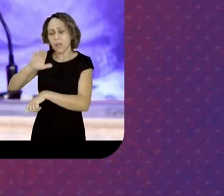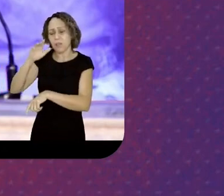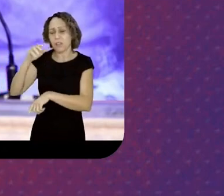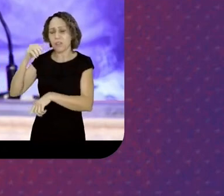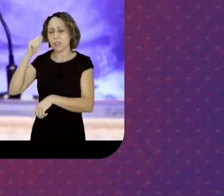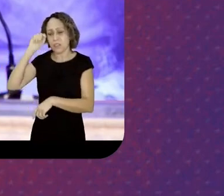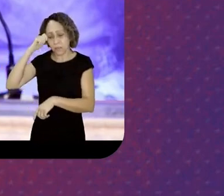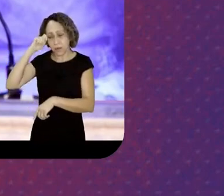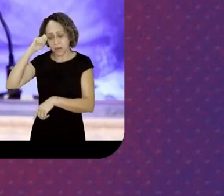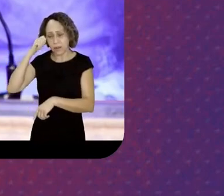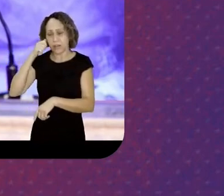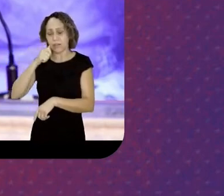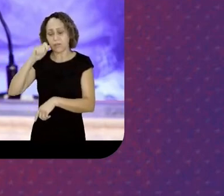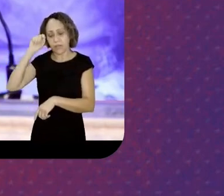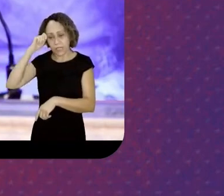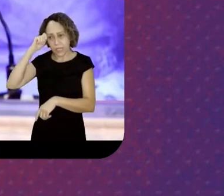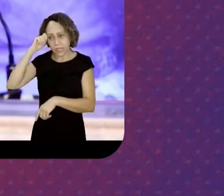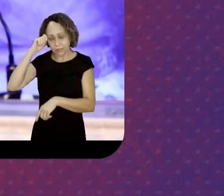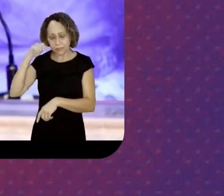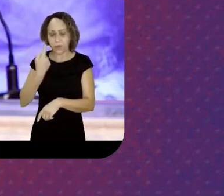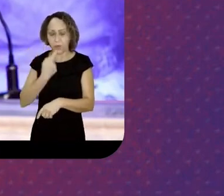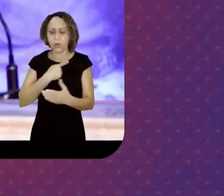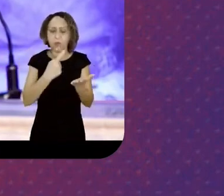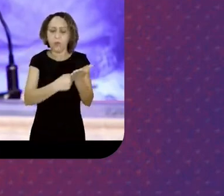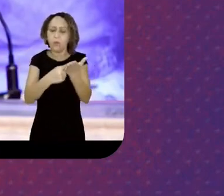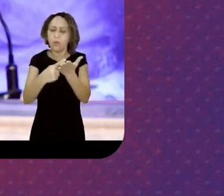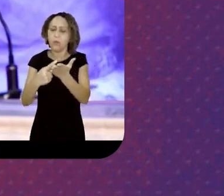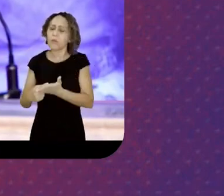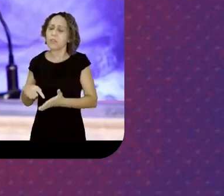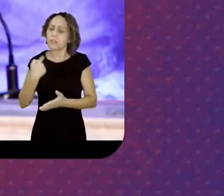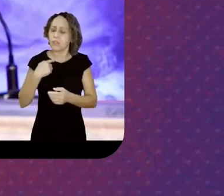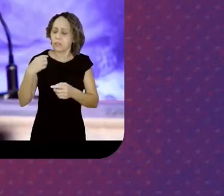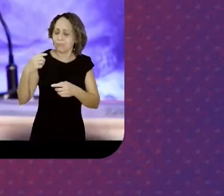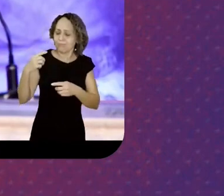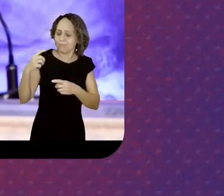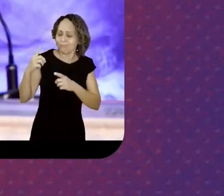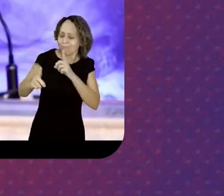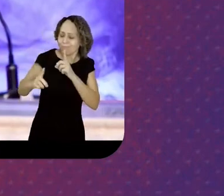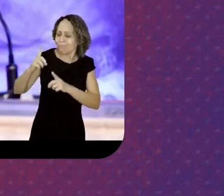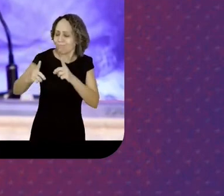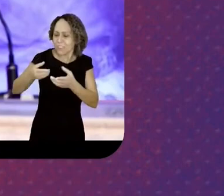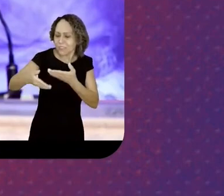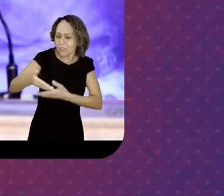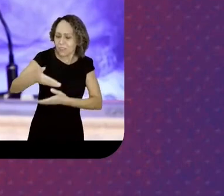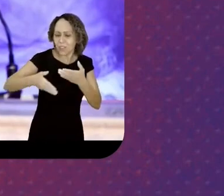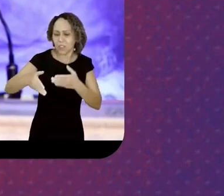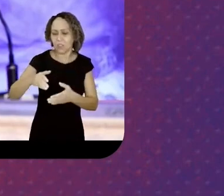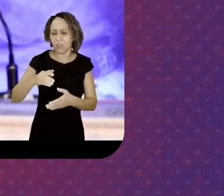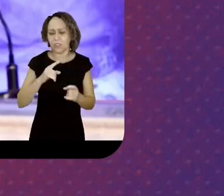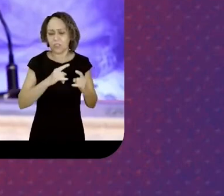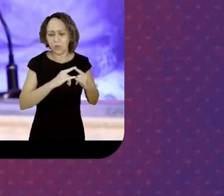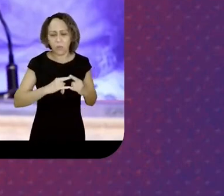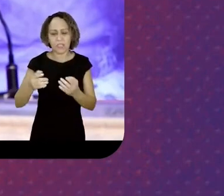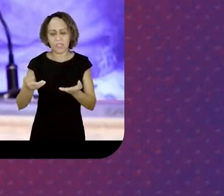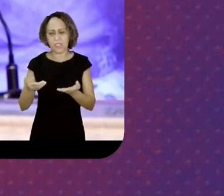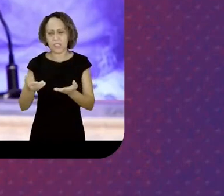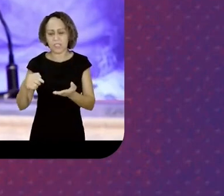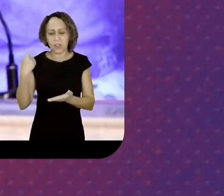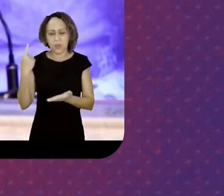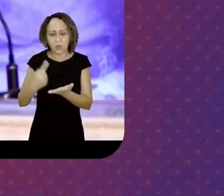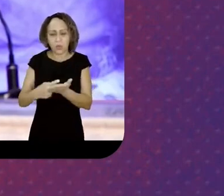companheiras, do compromisso que teremos no momento da campanha, para que a gente possa, mais uma